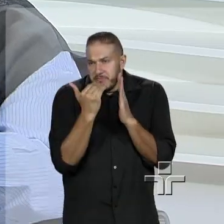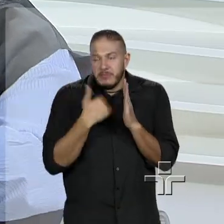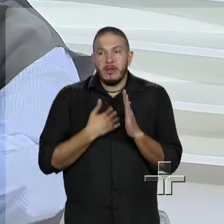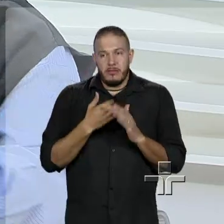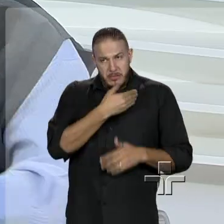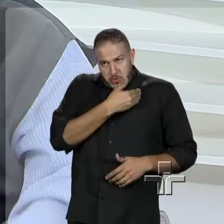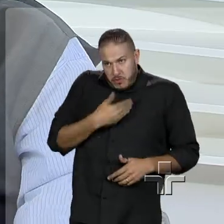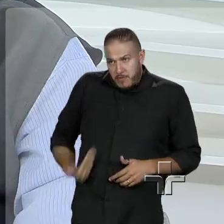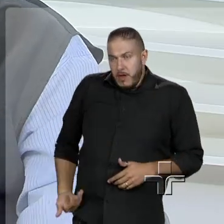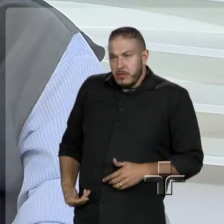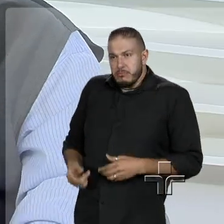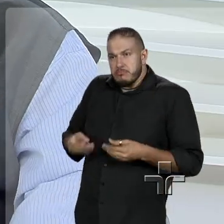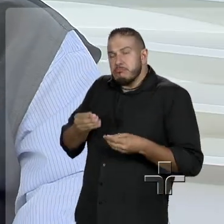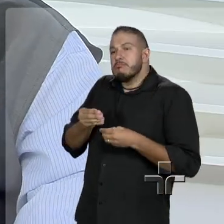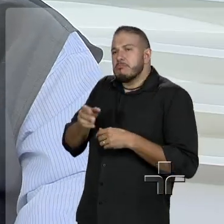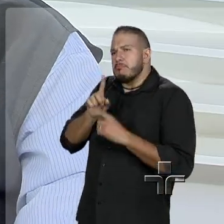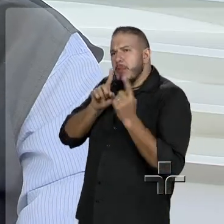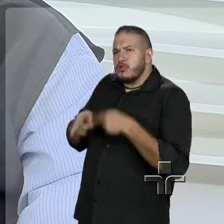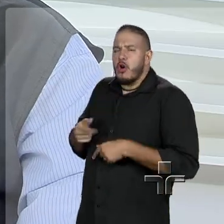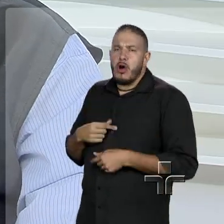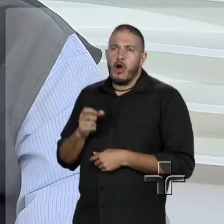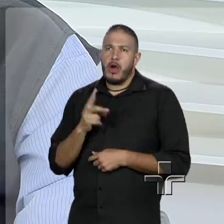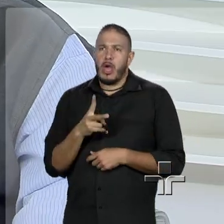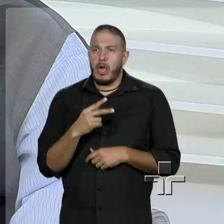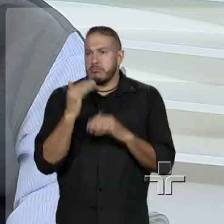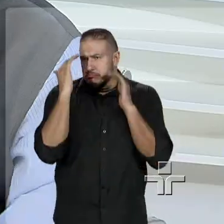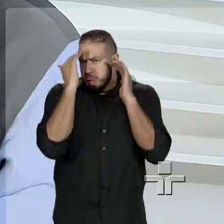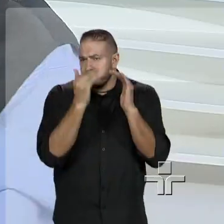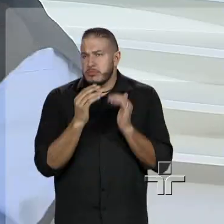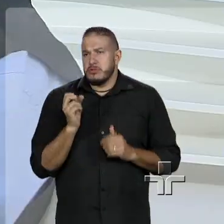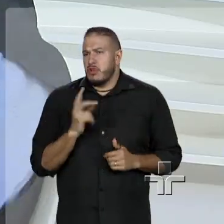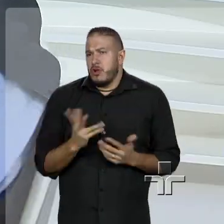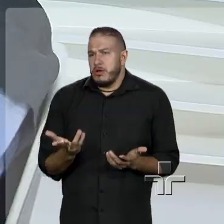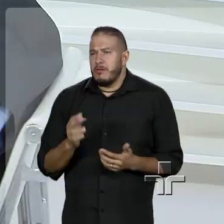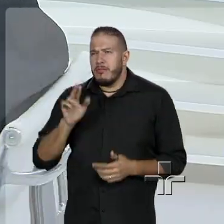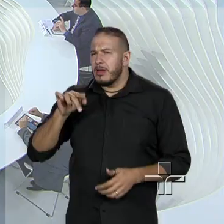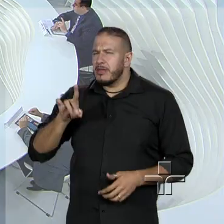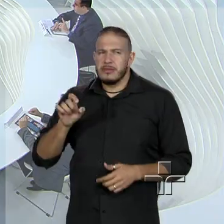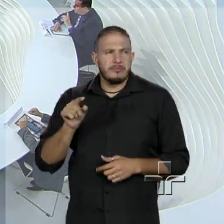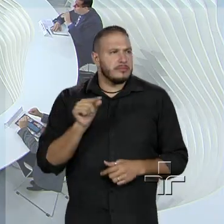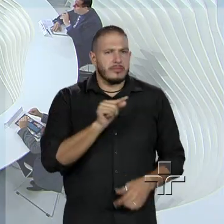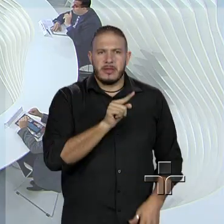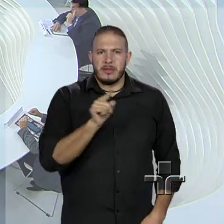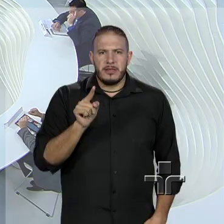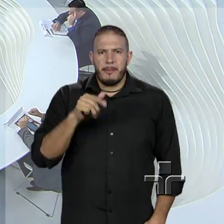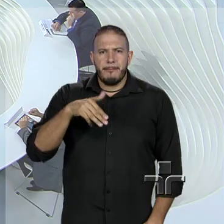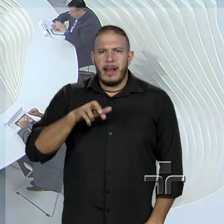recebeu a instrução, fez aquilo que parecia melhor. Tem alguém que fala? O Lamut.